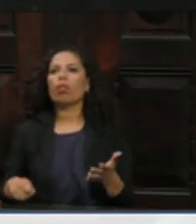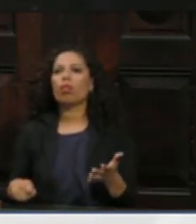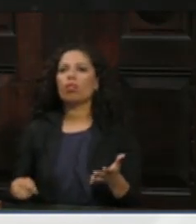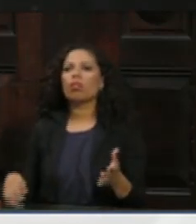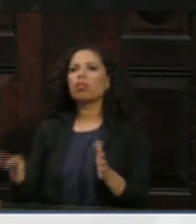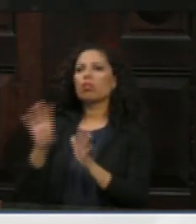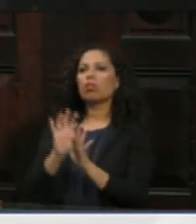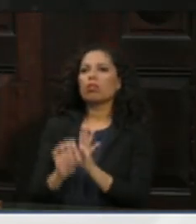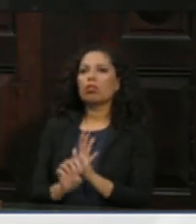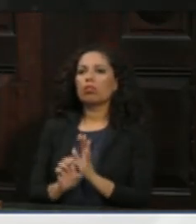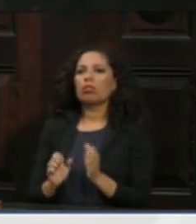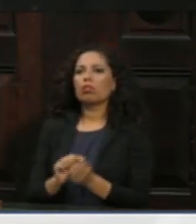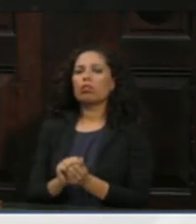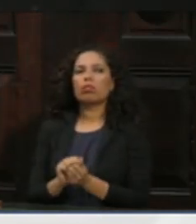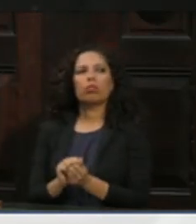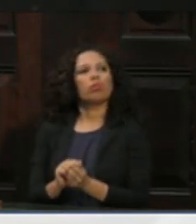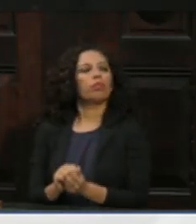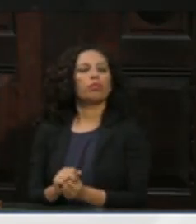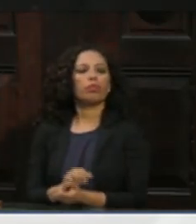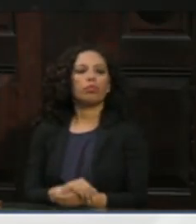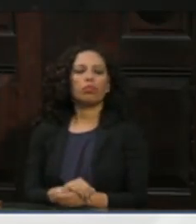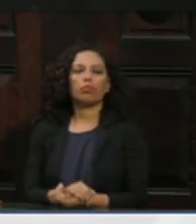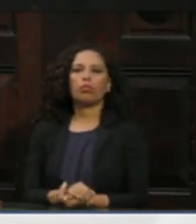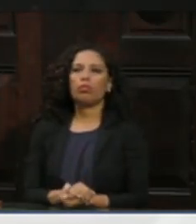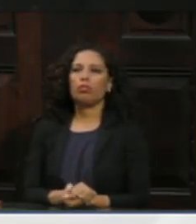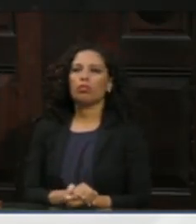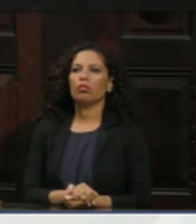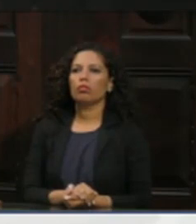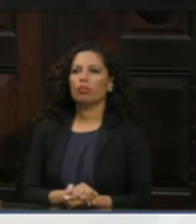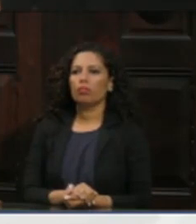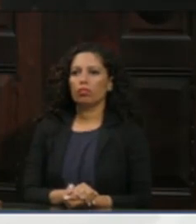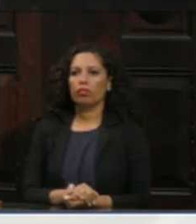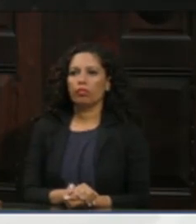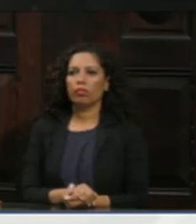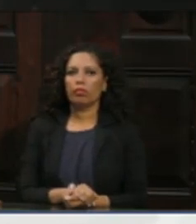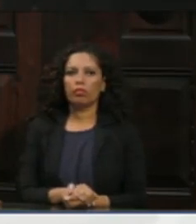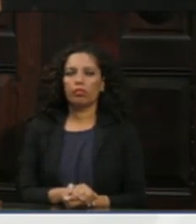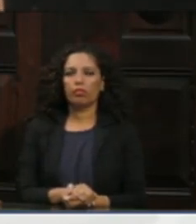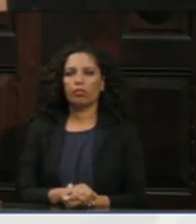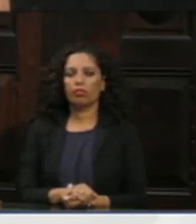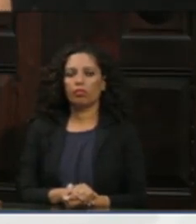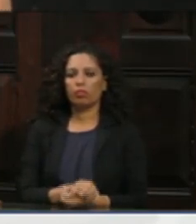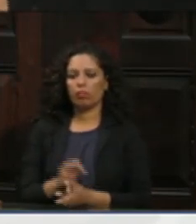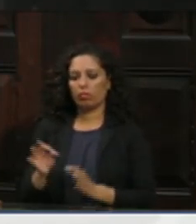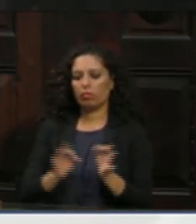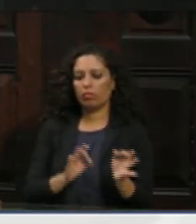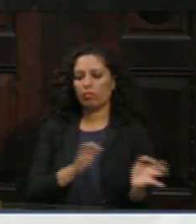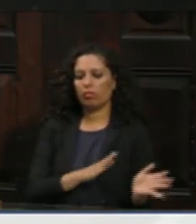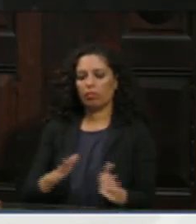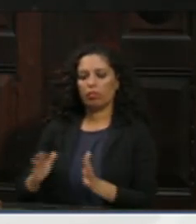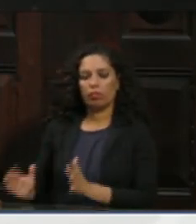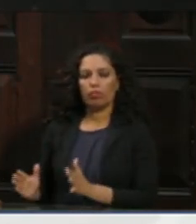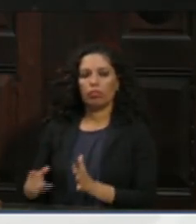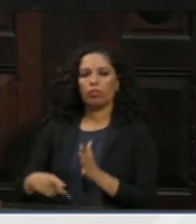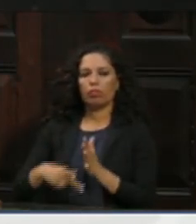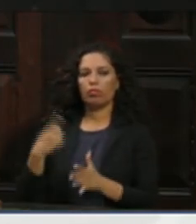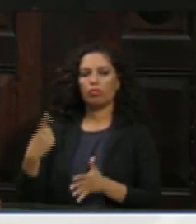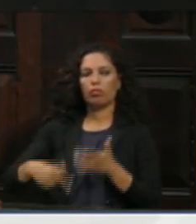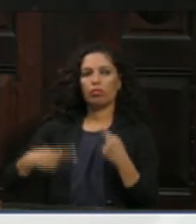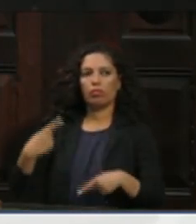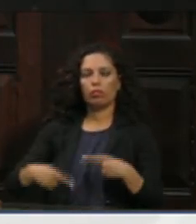Jânio Mendes. Em discussão, não havendo quem queira discutir, encerrada a discussão, o projeto recebeu 2 emendas e retorna às